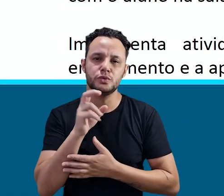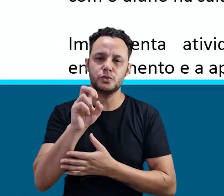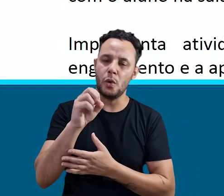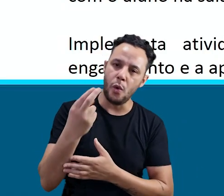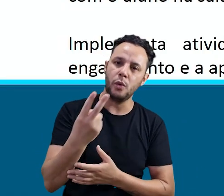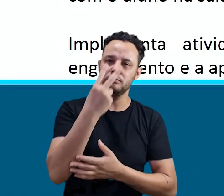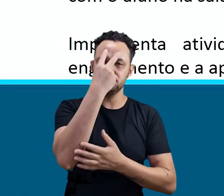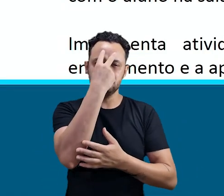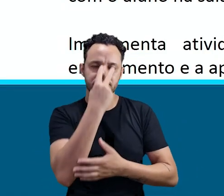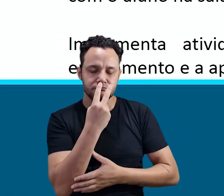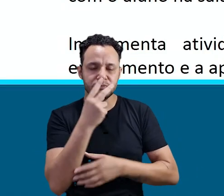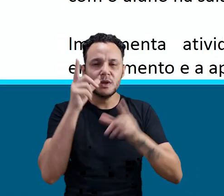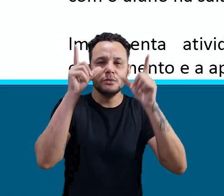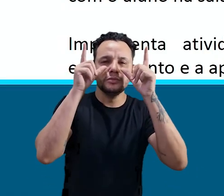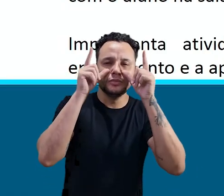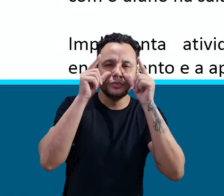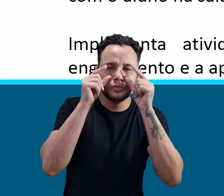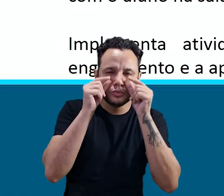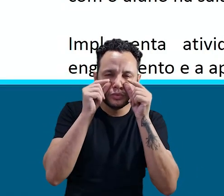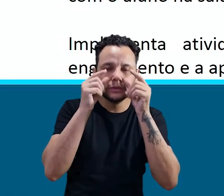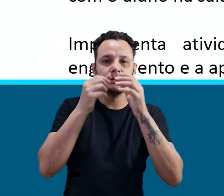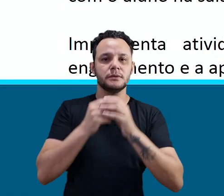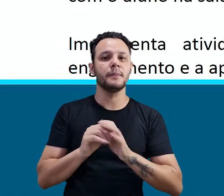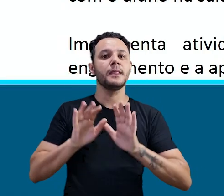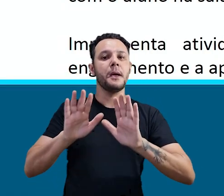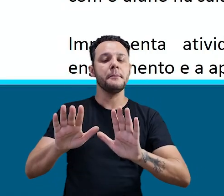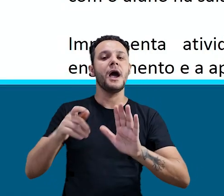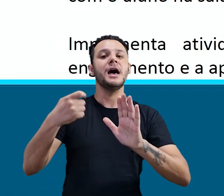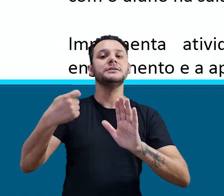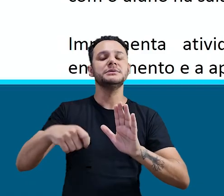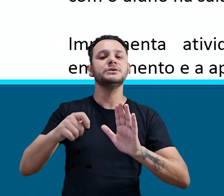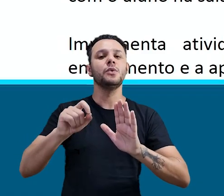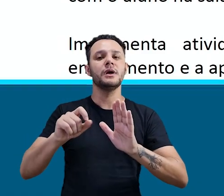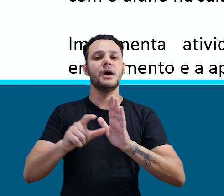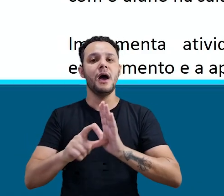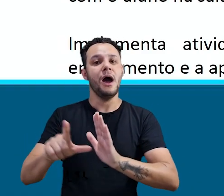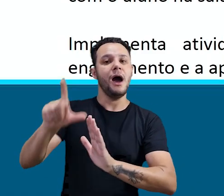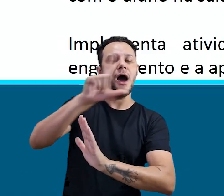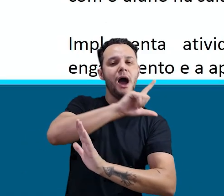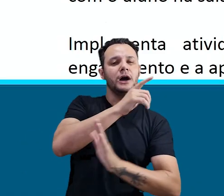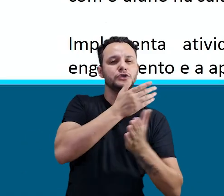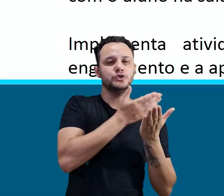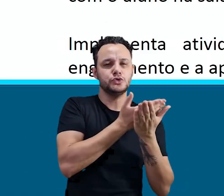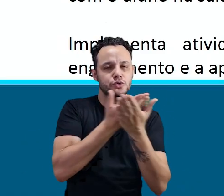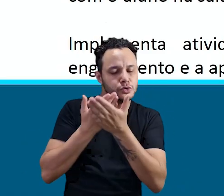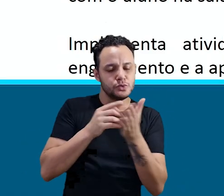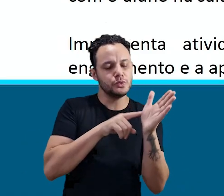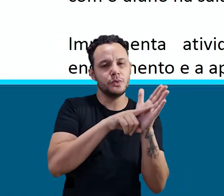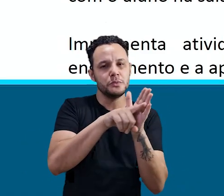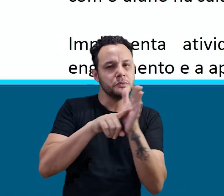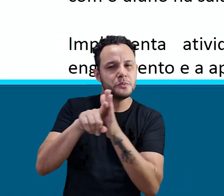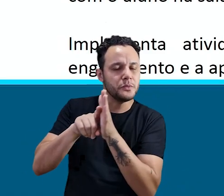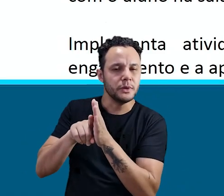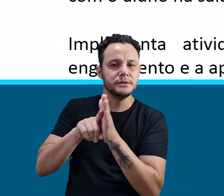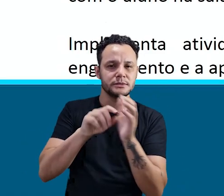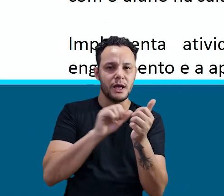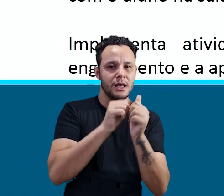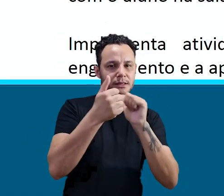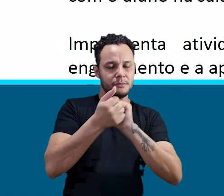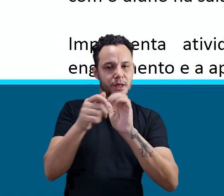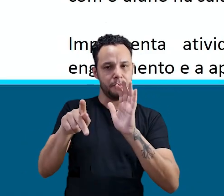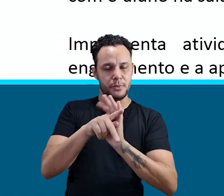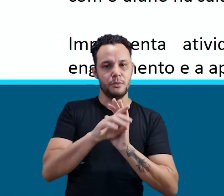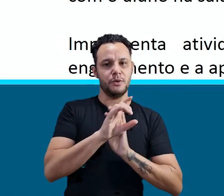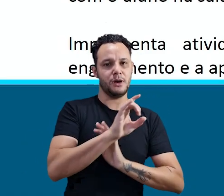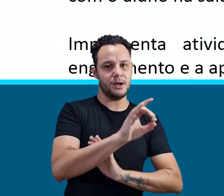com baixa visão, e aí depende, claro, sempre do estudo de caso que foi feito específico para aquela criança, para